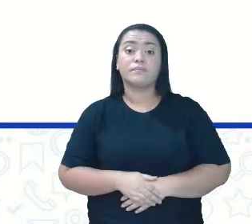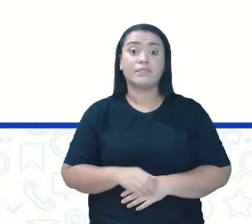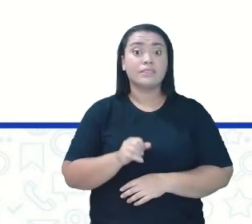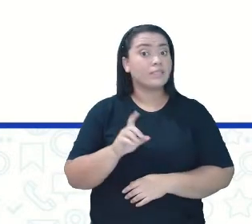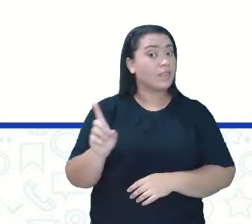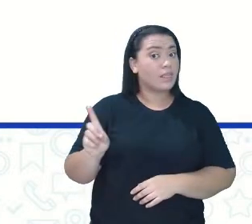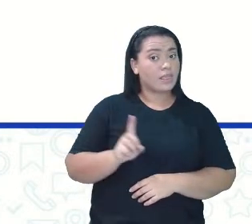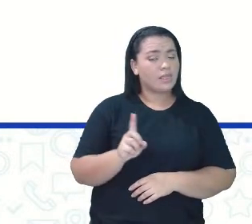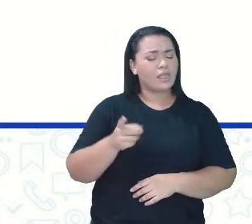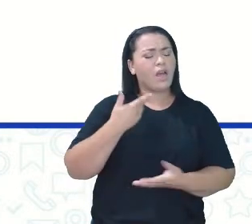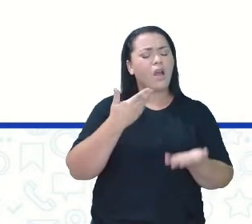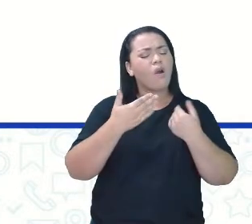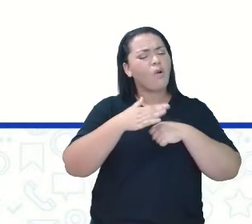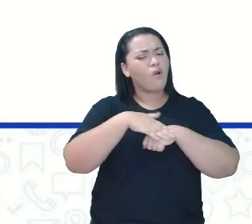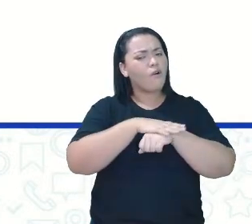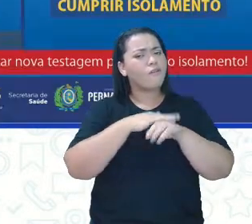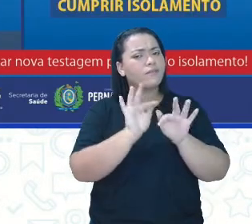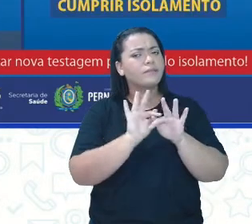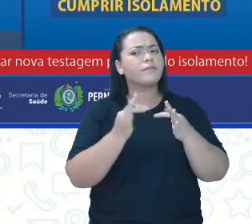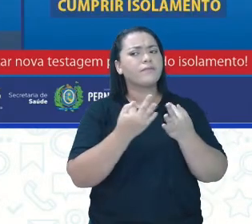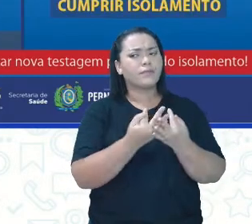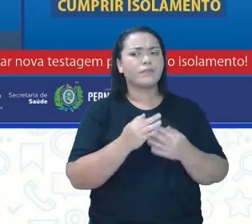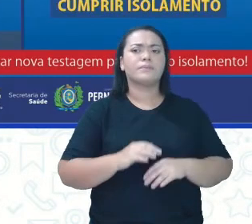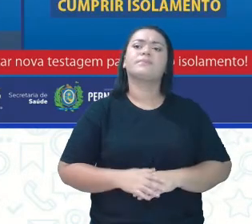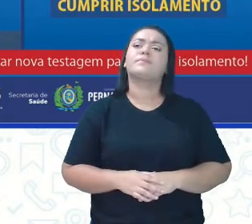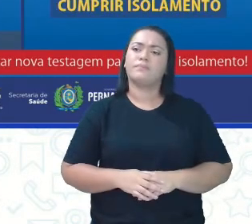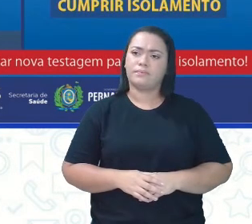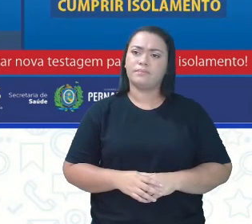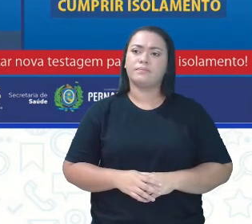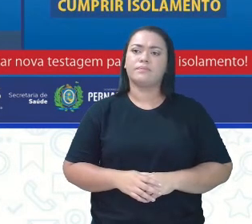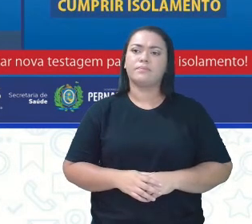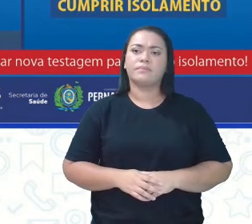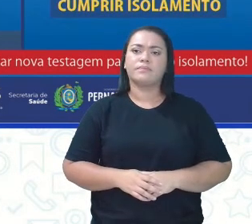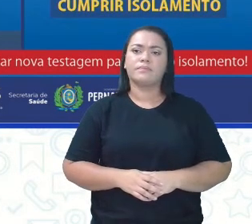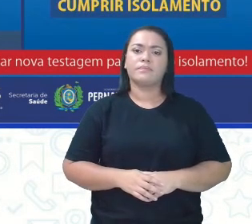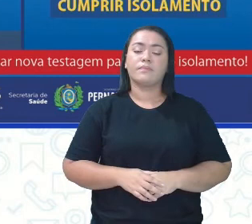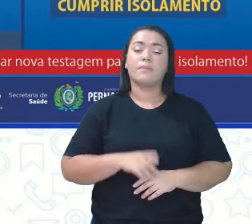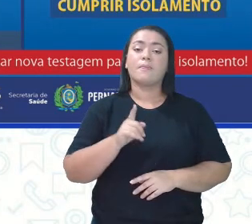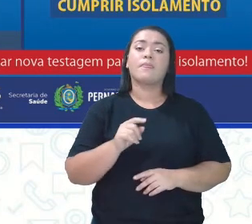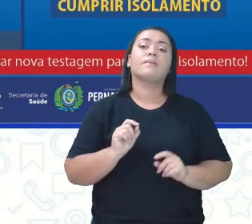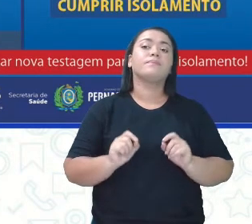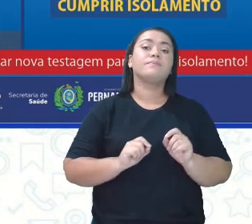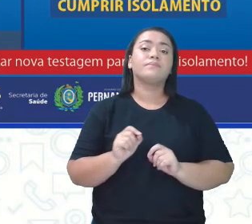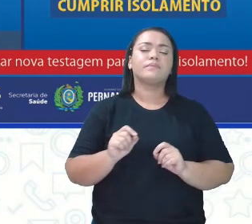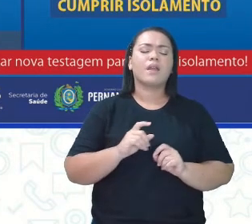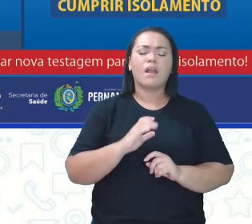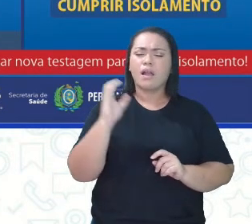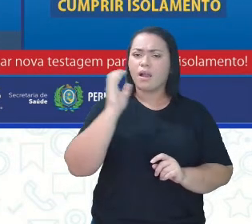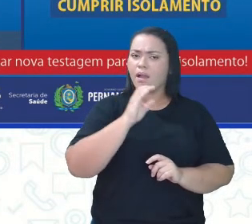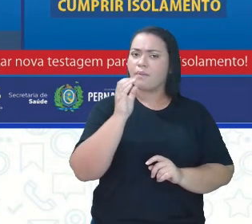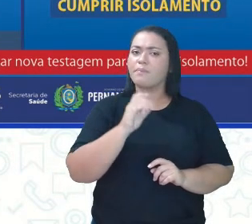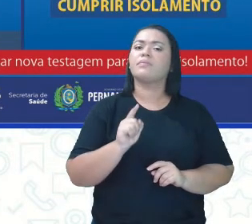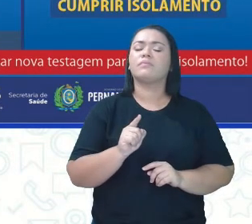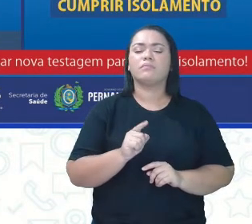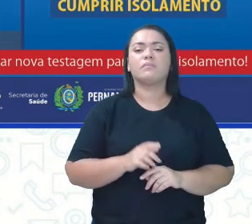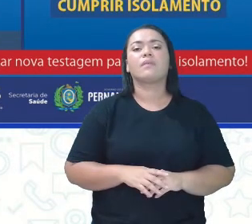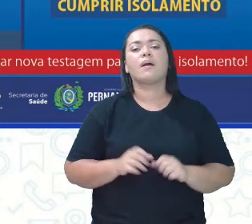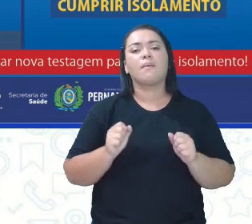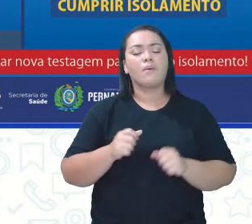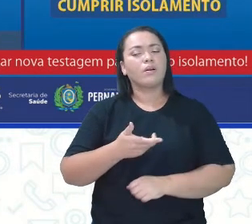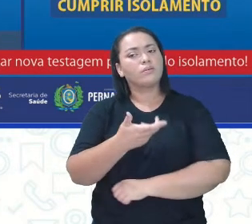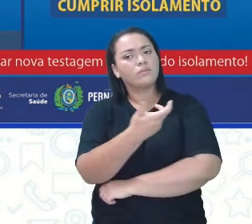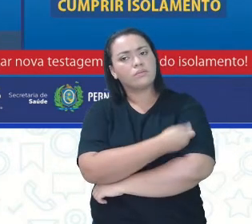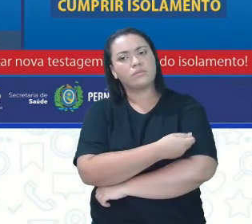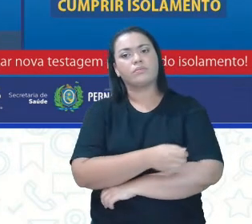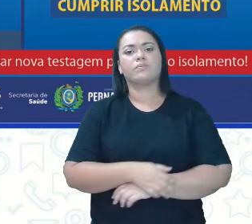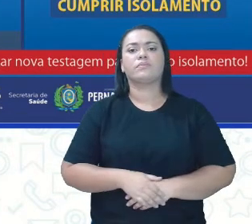Se não, conversa aí com a família, que é o que eu vou trazer aqui agora, ó, e para poder rapidinho, né, tomar